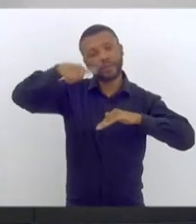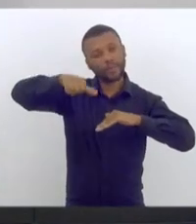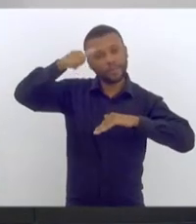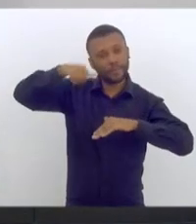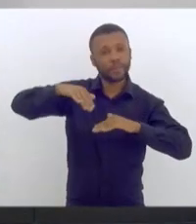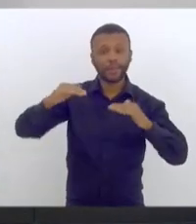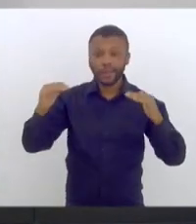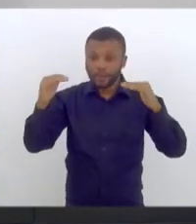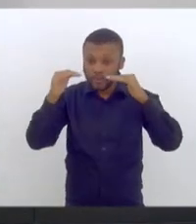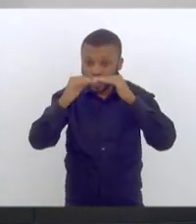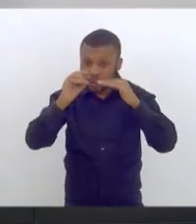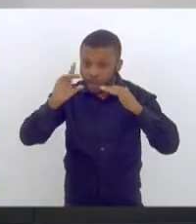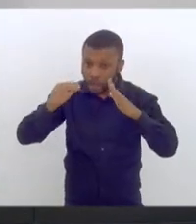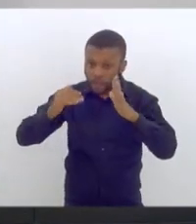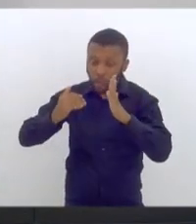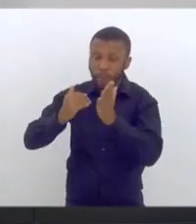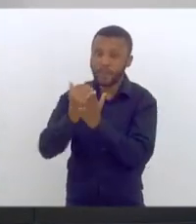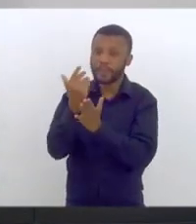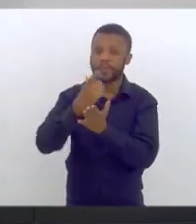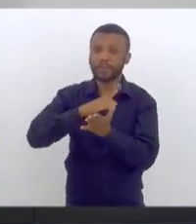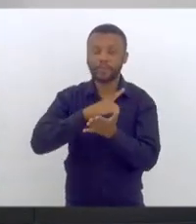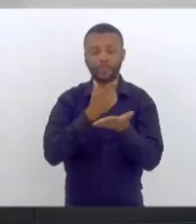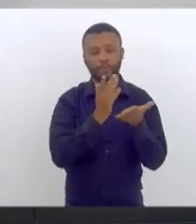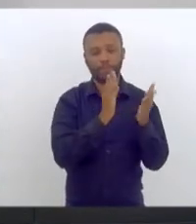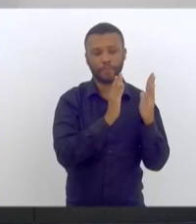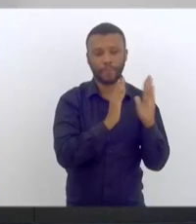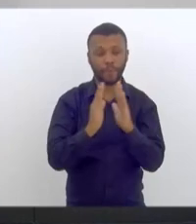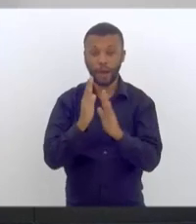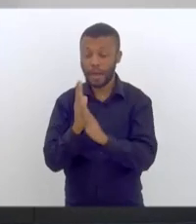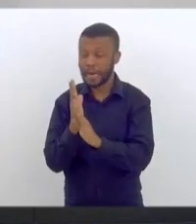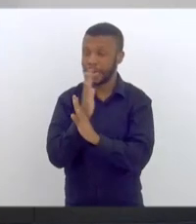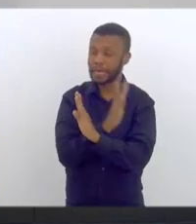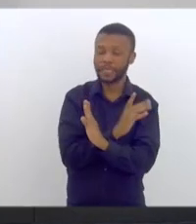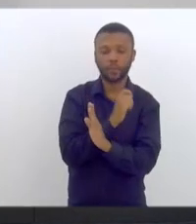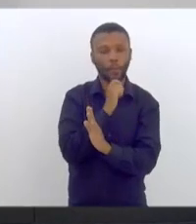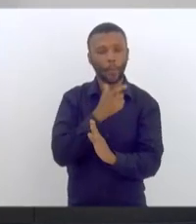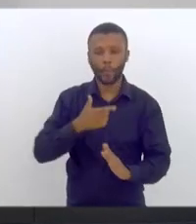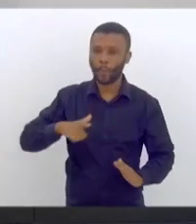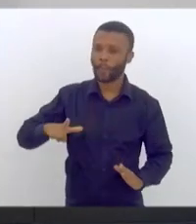só entra depois que cumpriu todo o ritual não entra antes